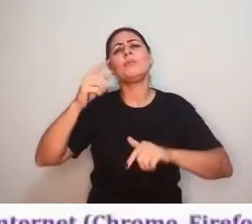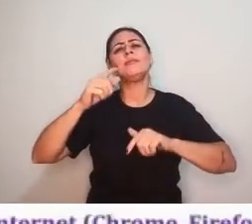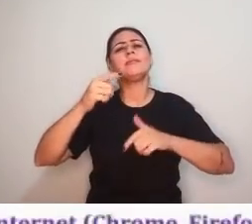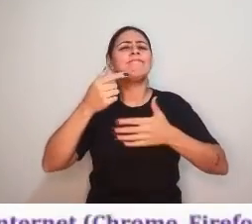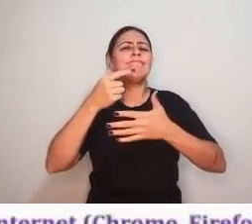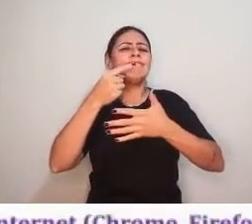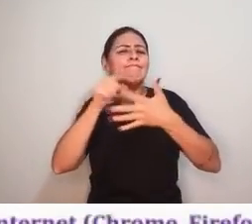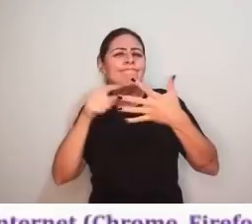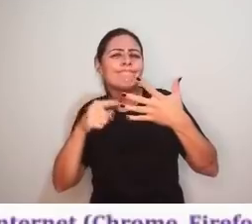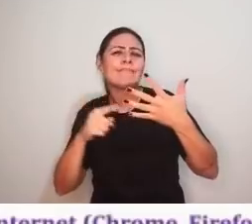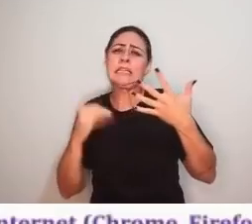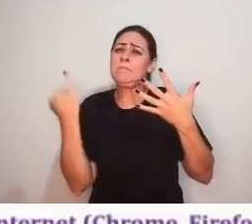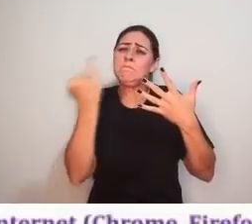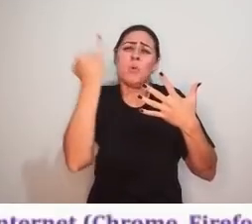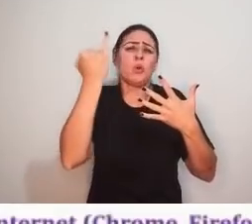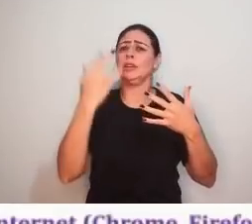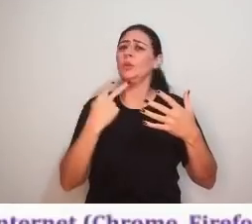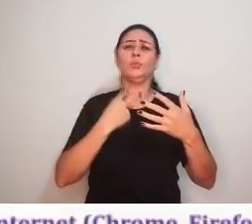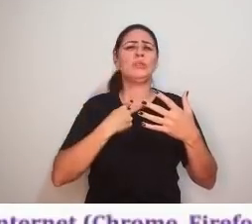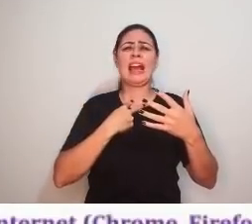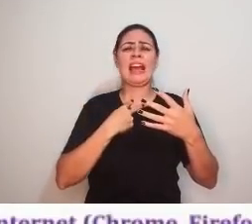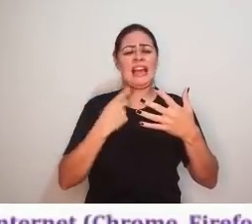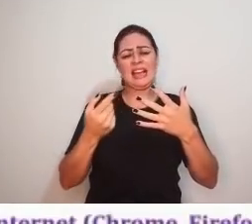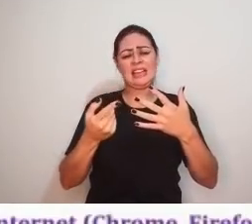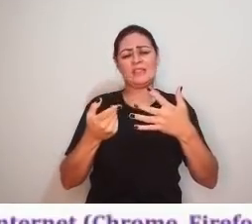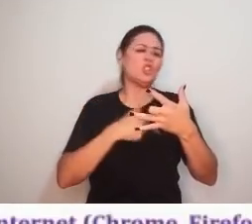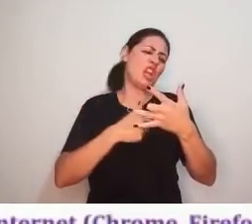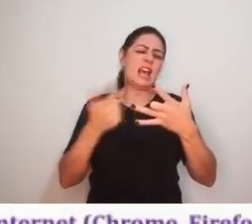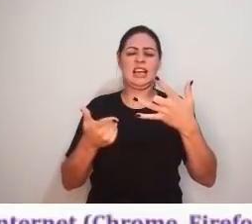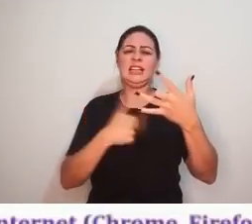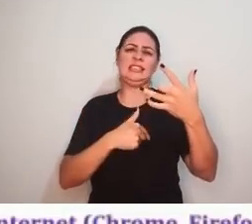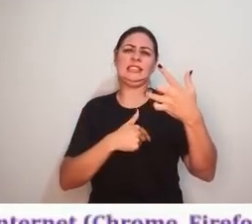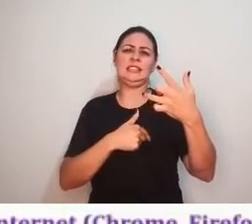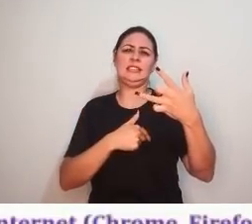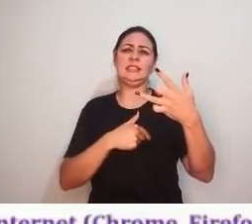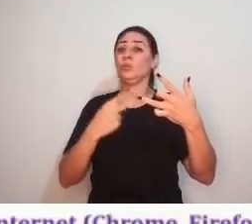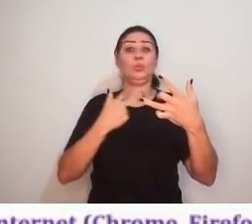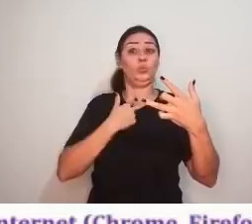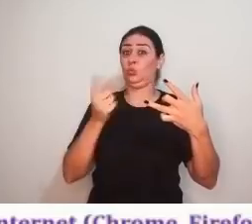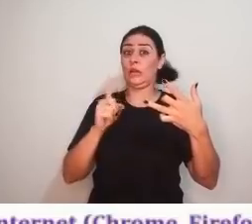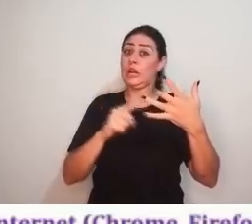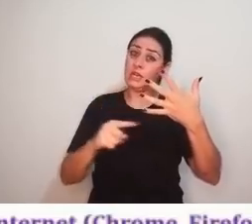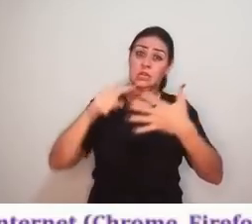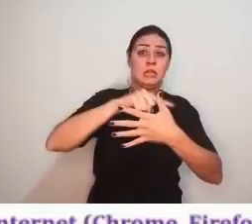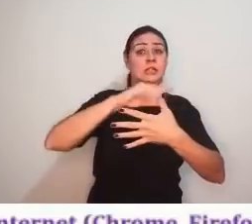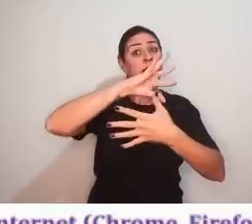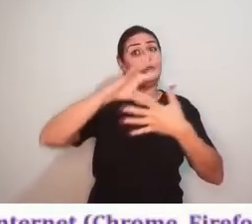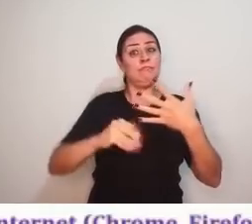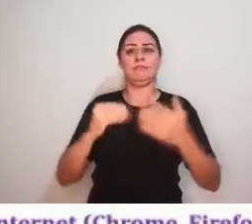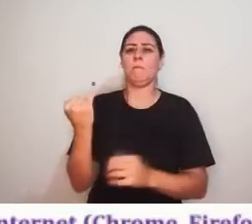algumas premissas que são não dá para abrir mão, são premissas de fato mesmo. Primeiro, com relação à